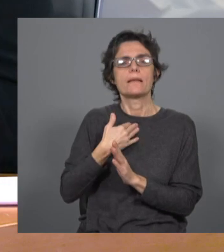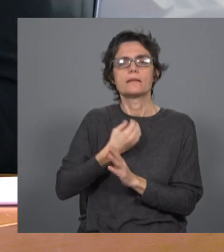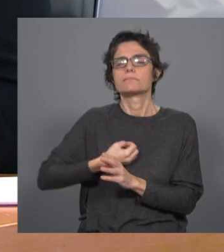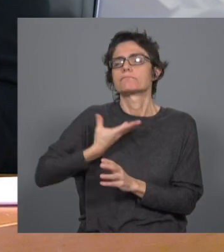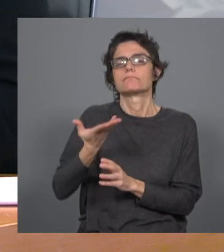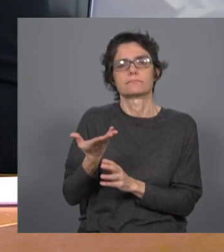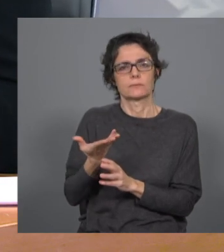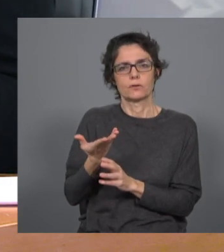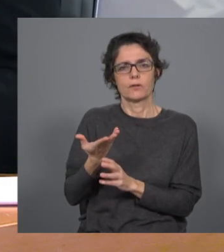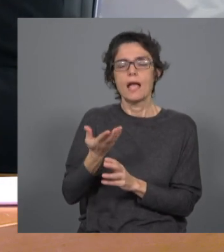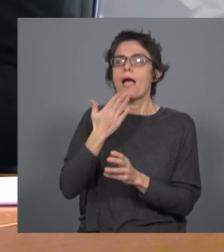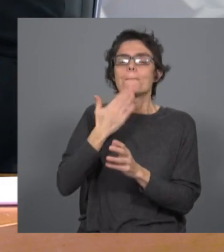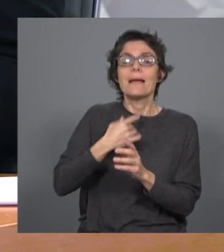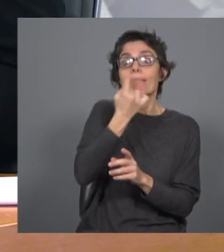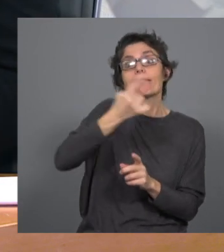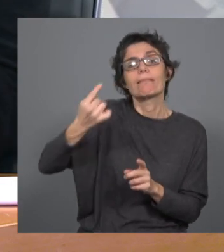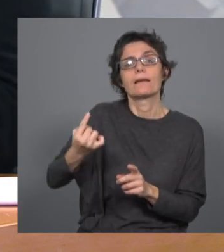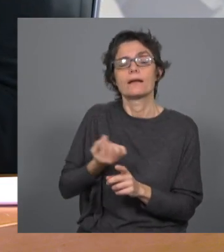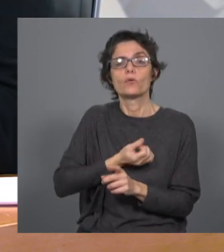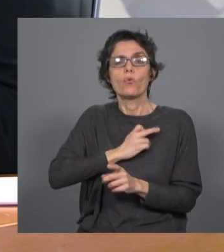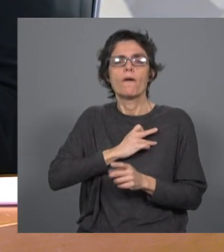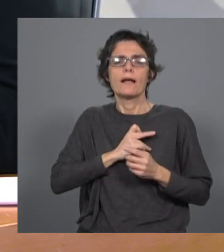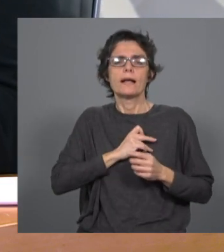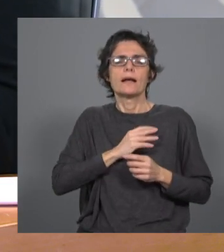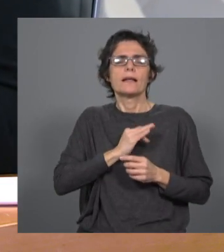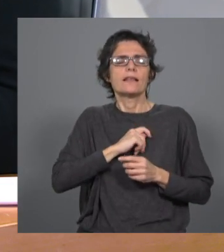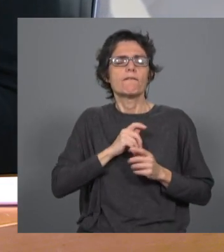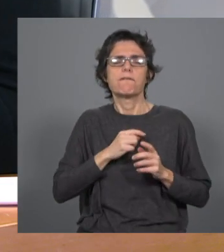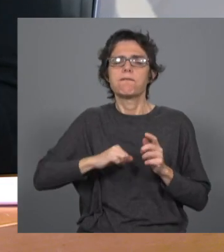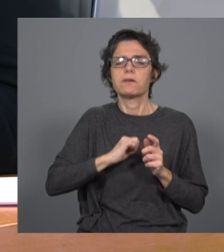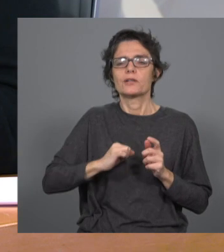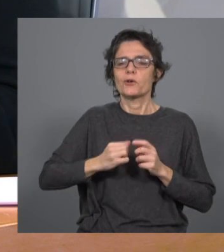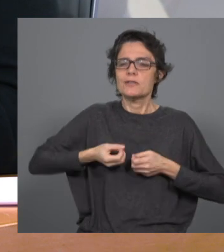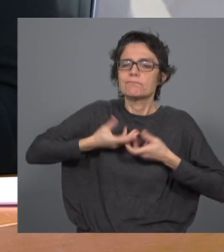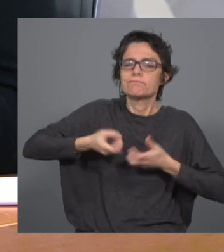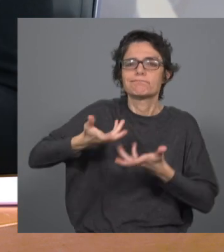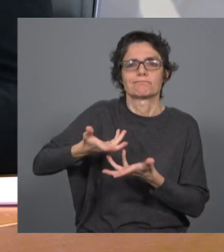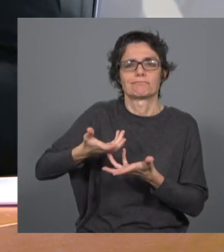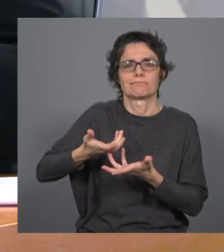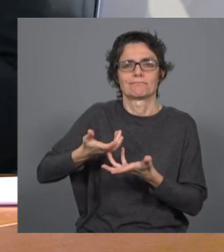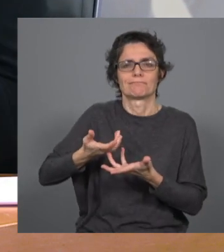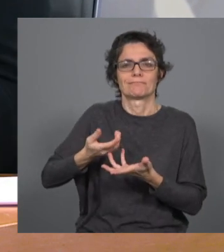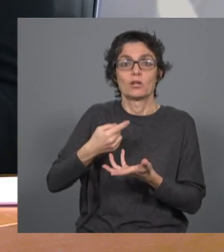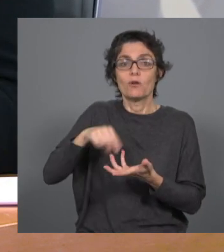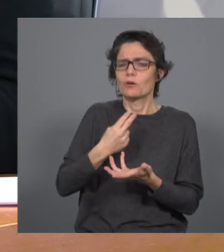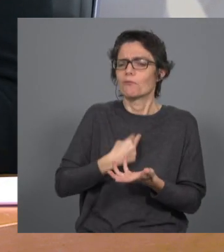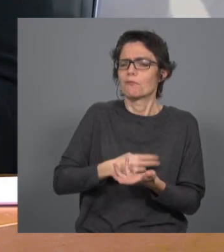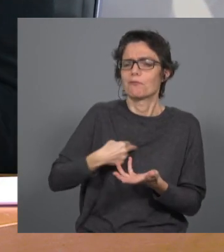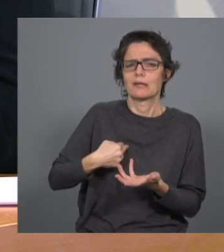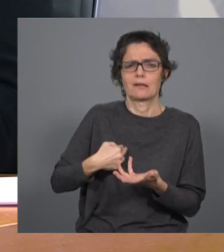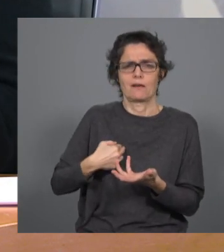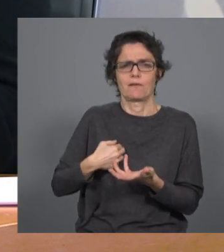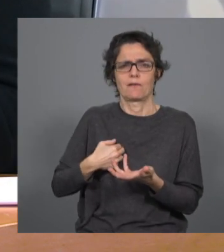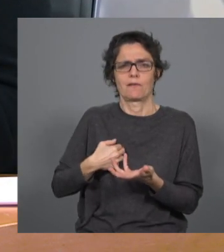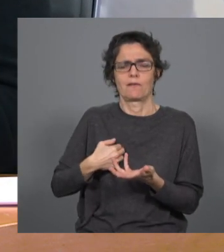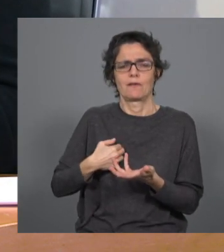no viver a fé, independentemente esta acolher a vontade de Deus, sem pelo facto de sermos cristãos, termos um